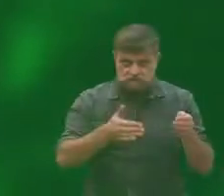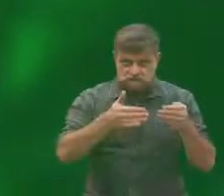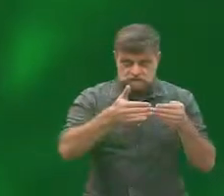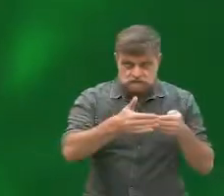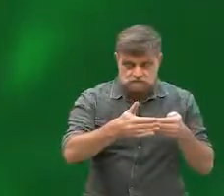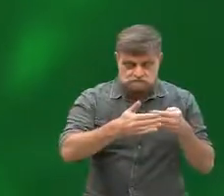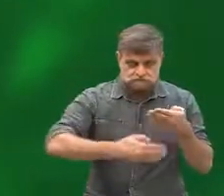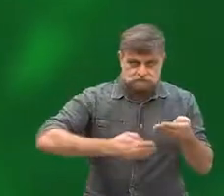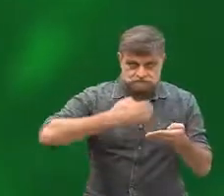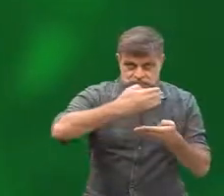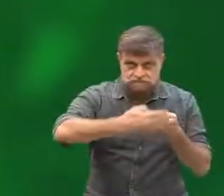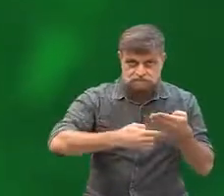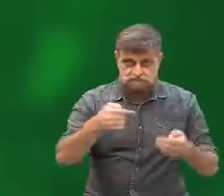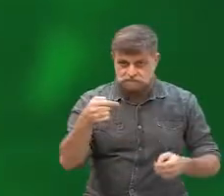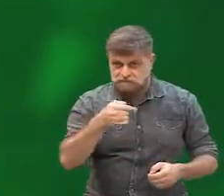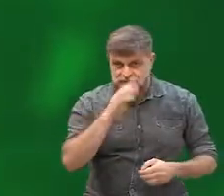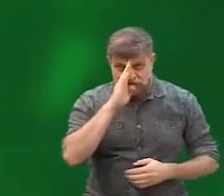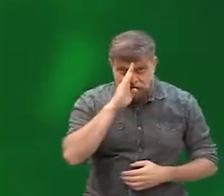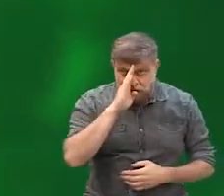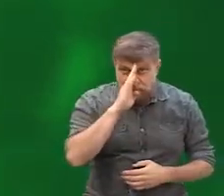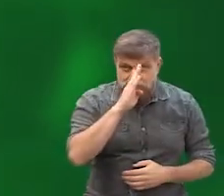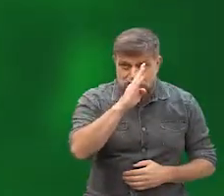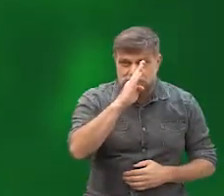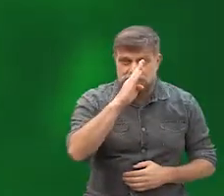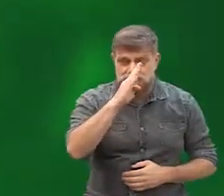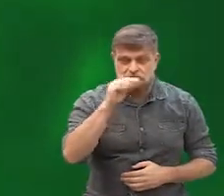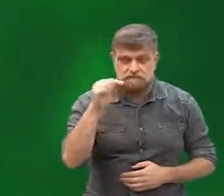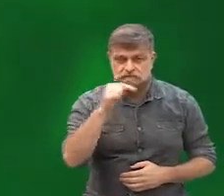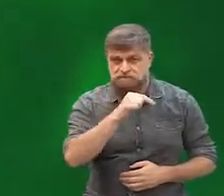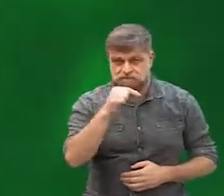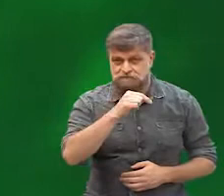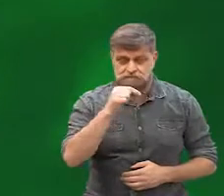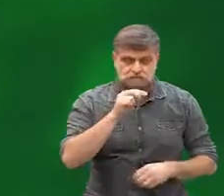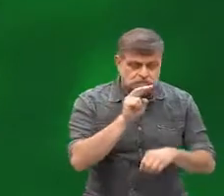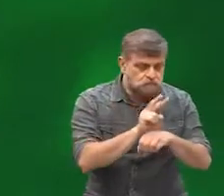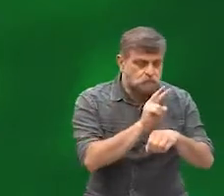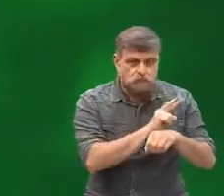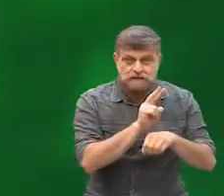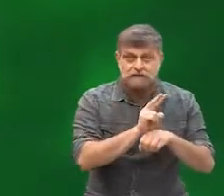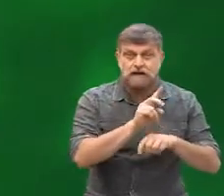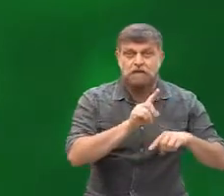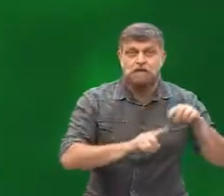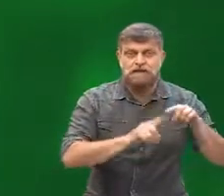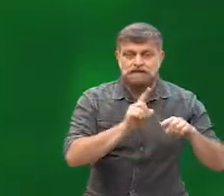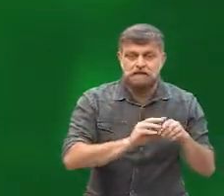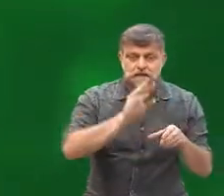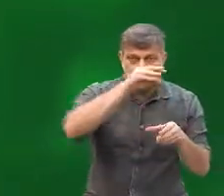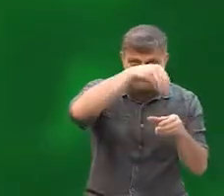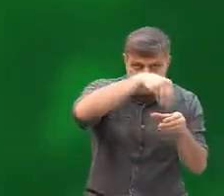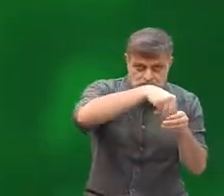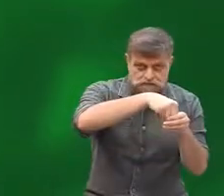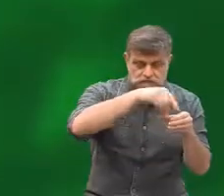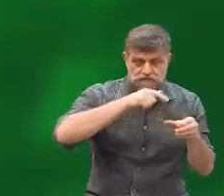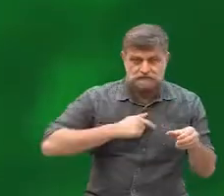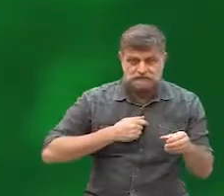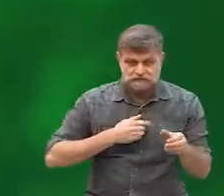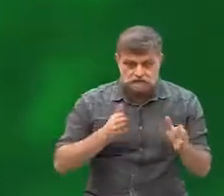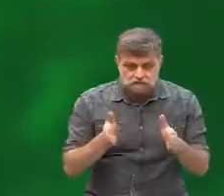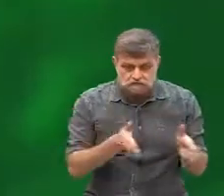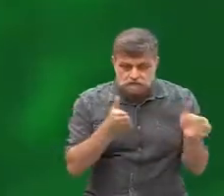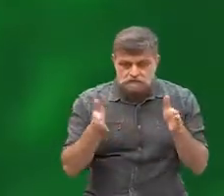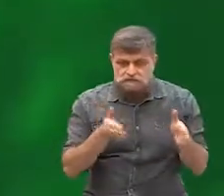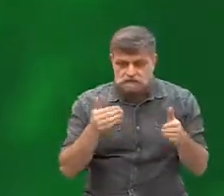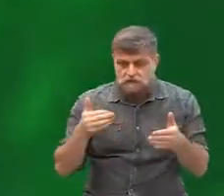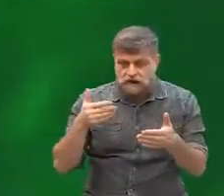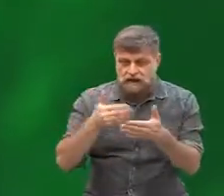A embalagem é uma das principais responsáveis pela proteção de um produto. Desde a produção até o